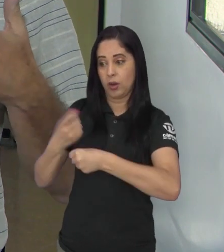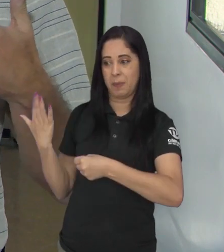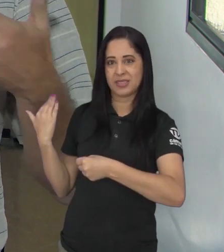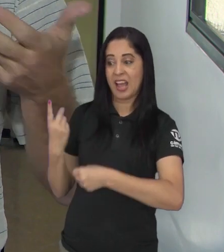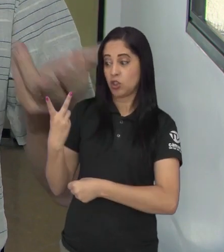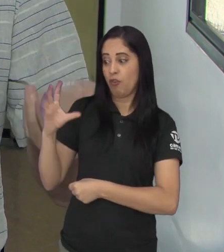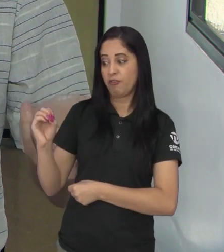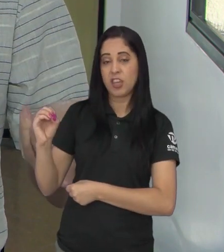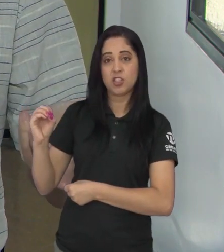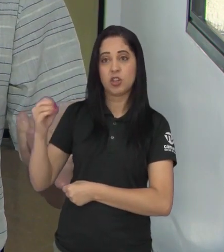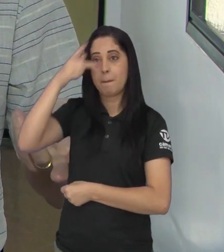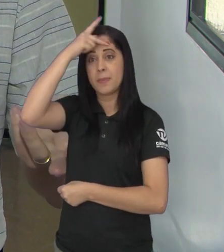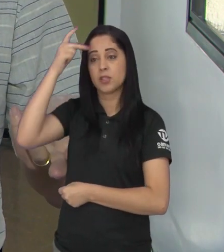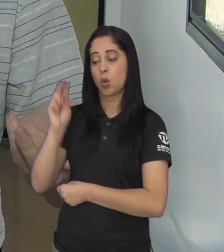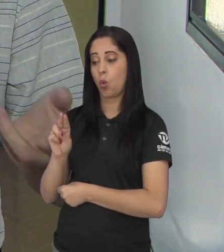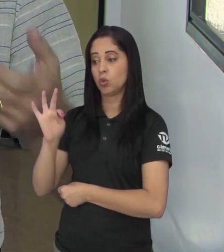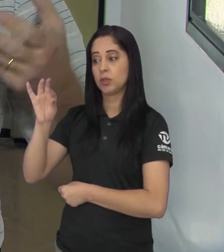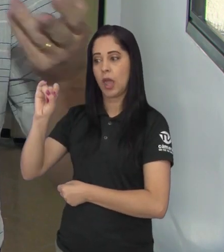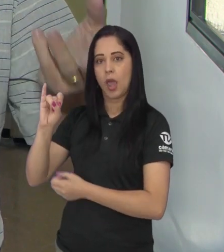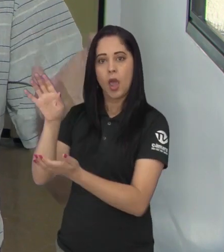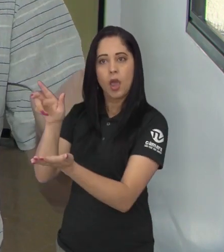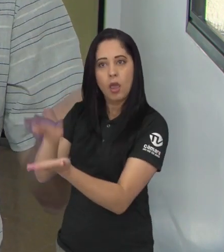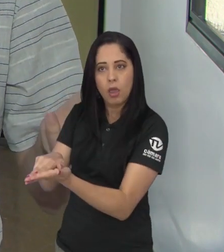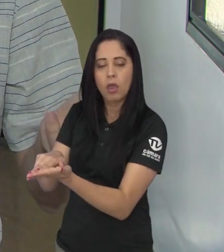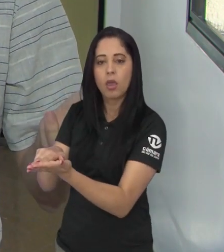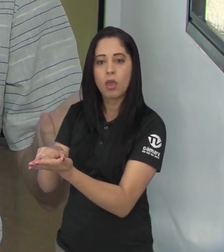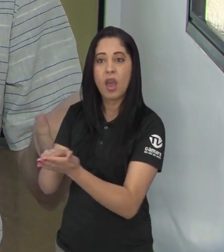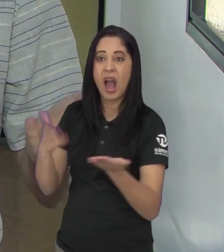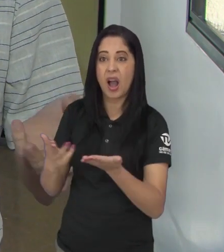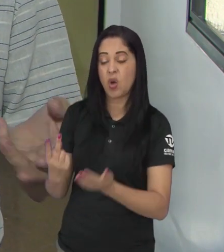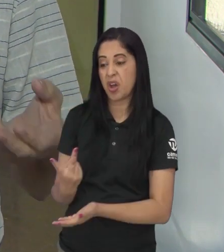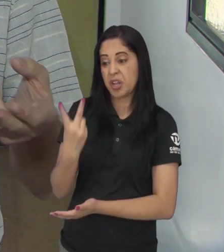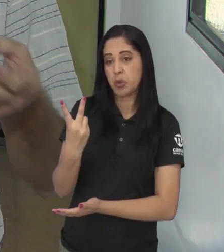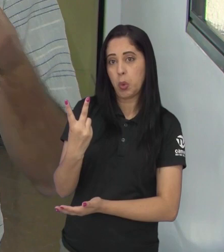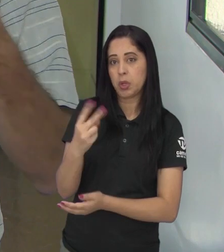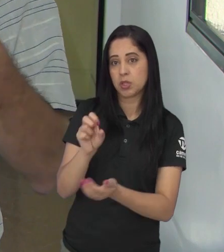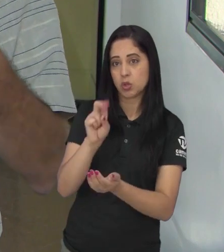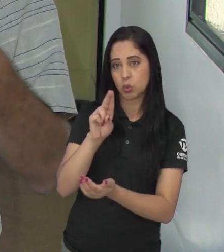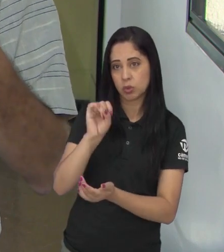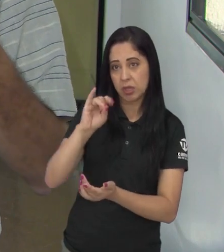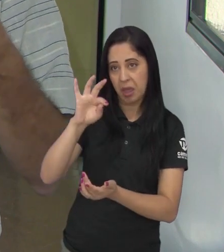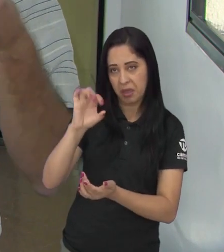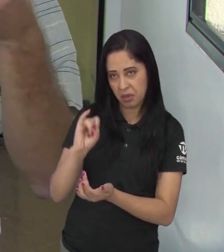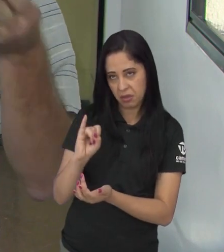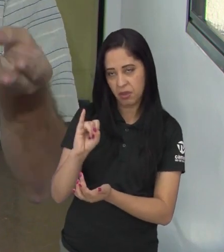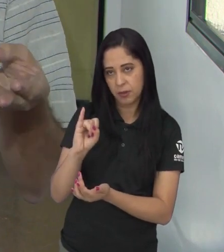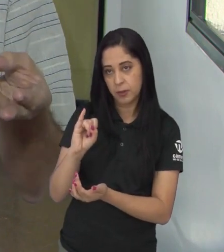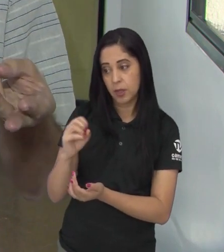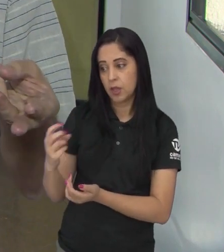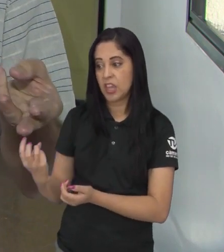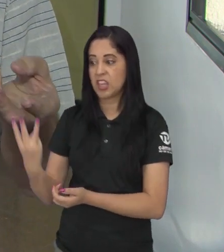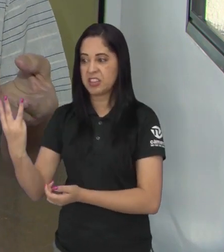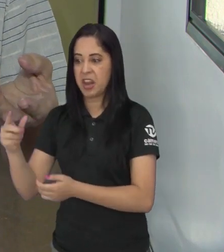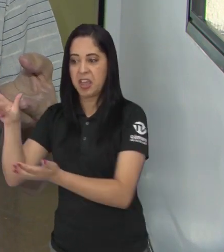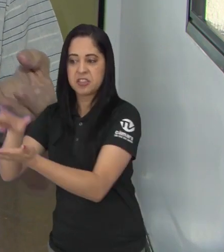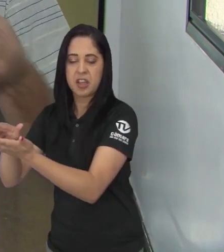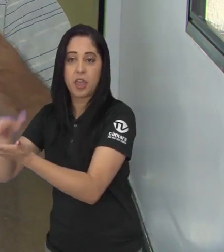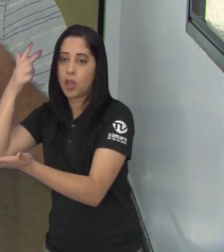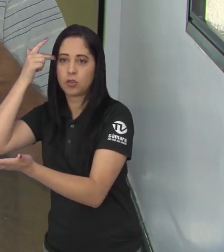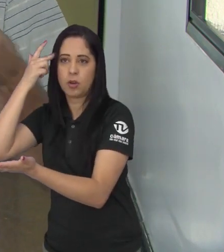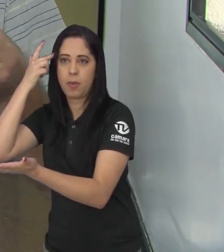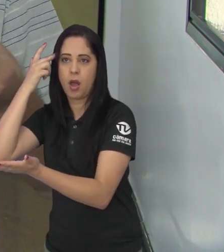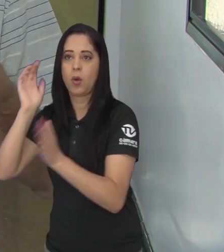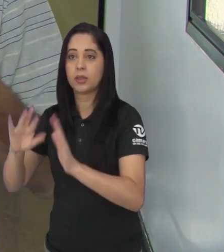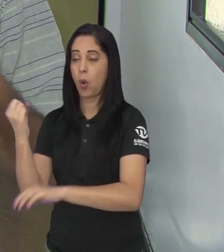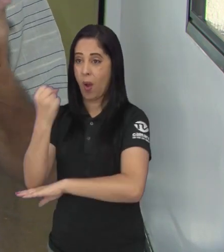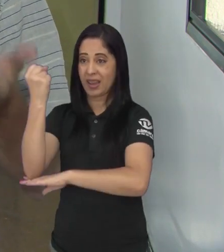20 pacientes na UTI, 60 pacientes no hospital. Hoje nós temos 2 na UTI e 3 no hospital. Então